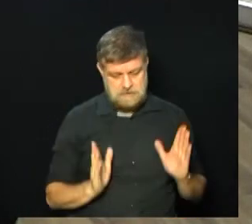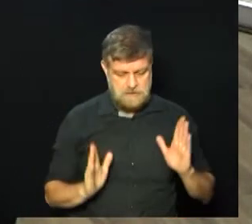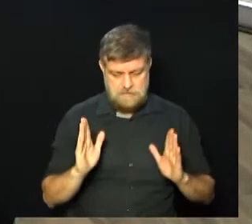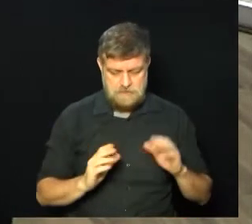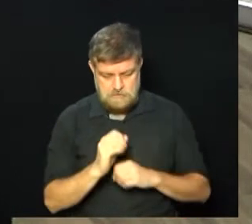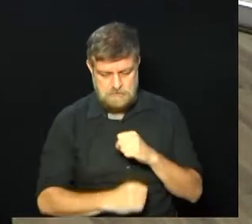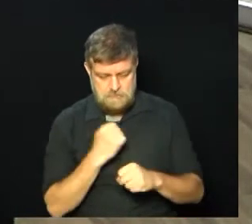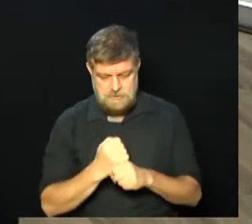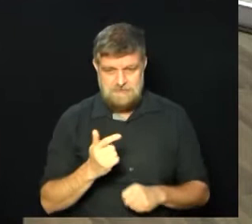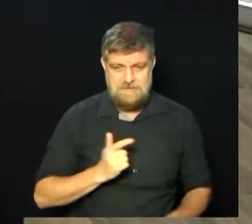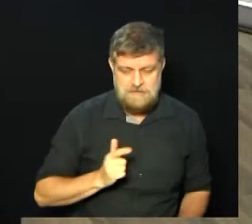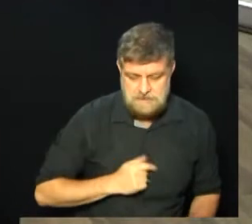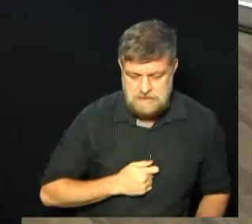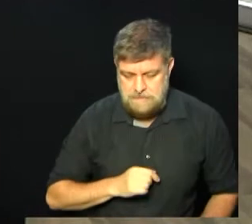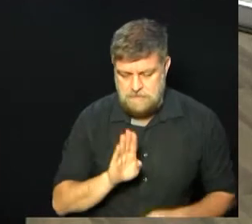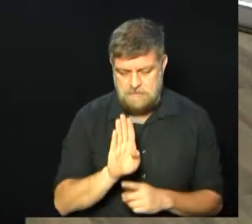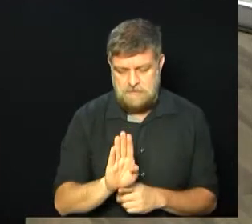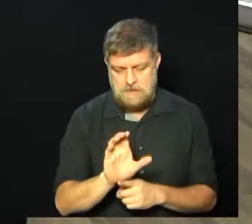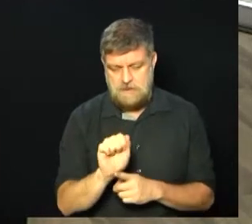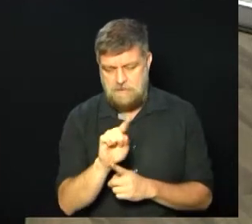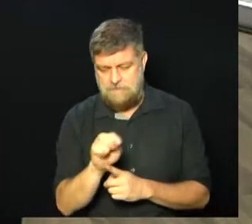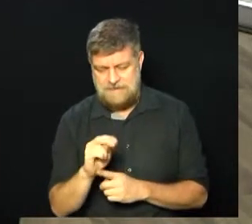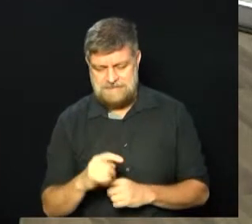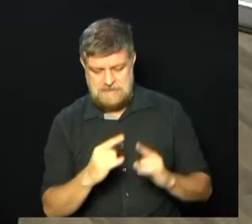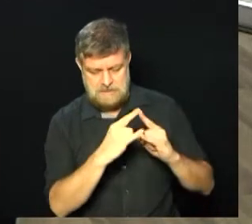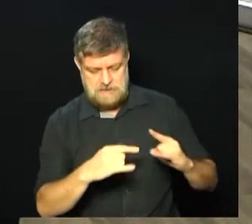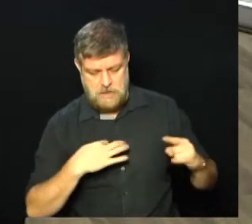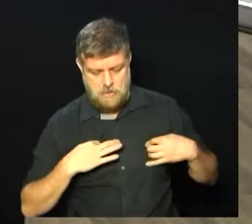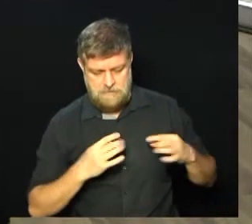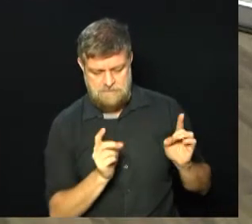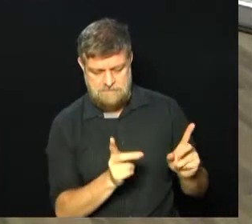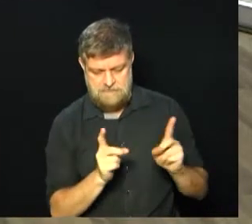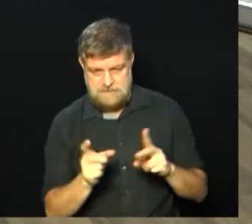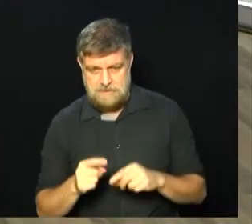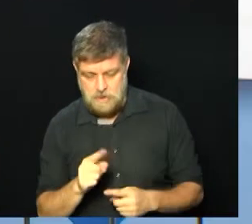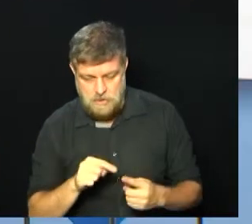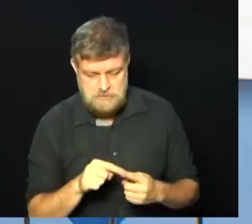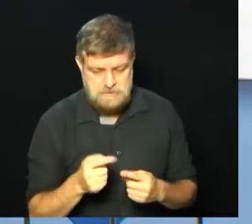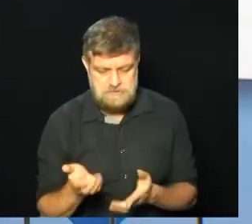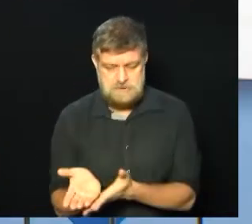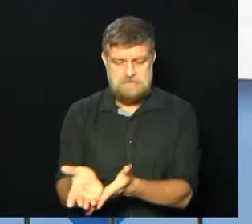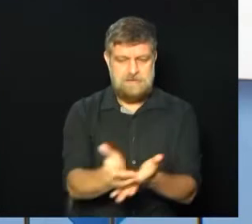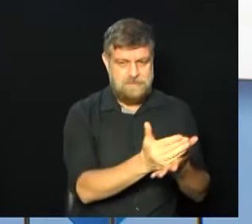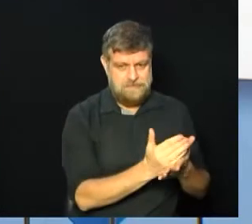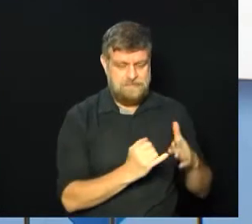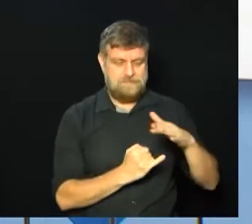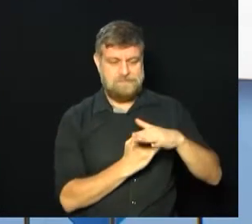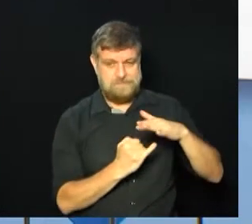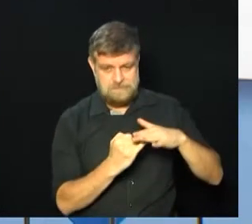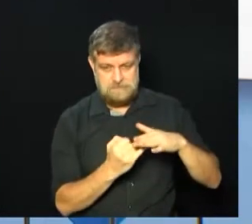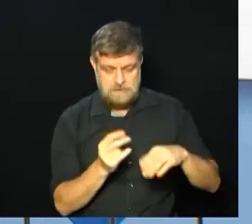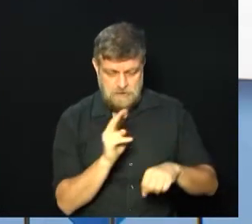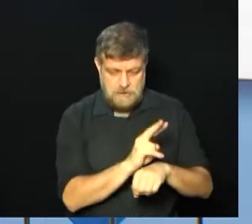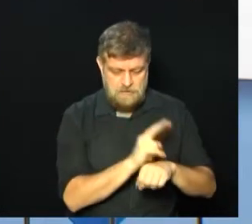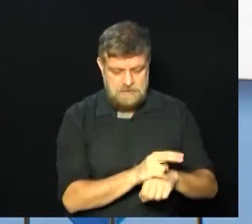ano acontece em vários bazares e brechós justamente visando angariar fundos para as organizações sociais